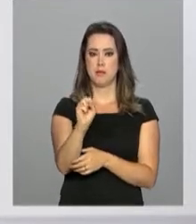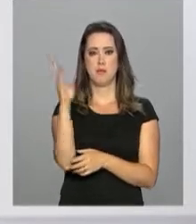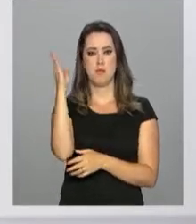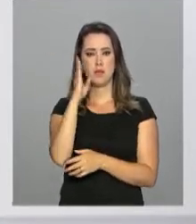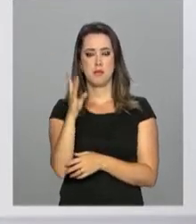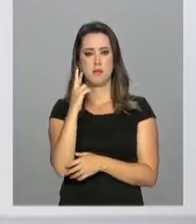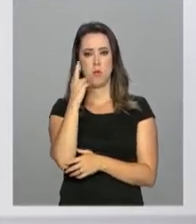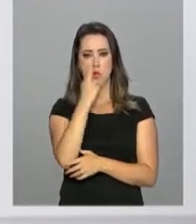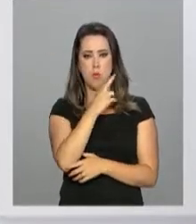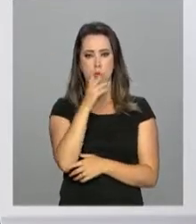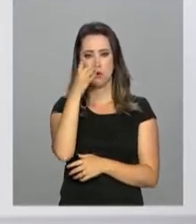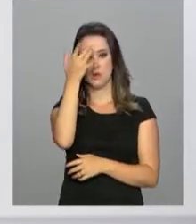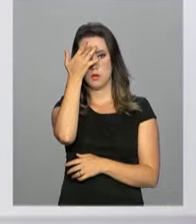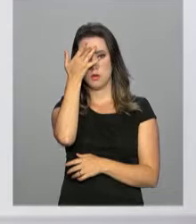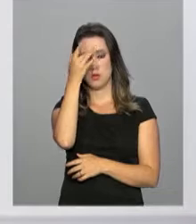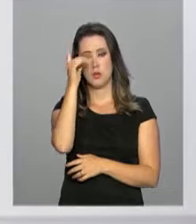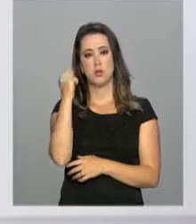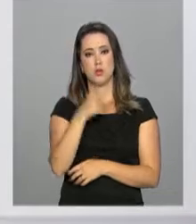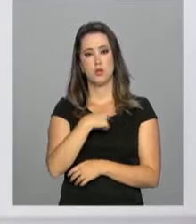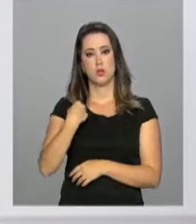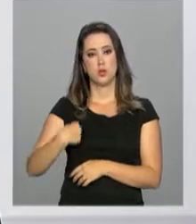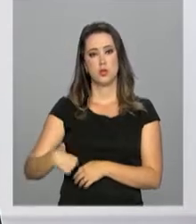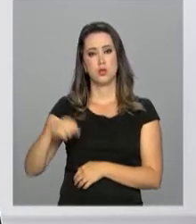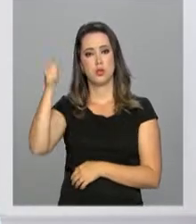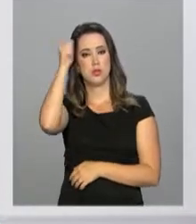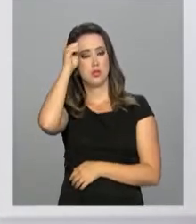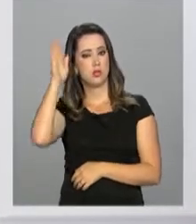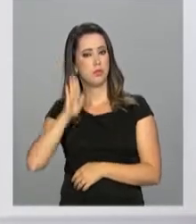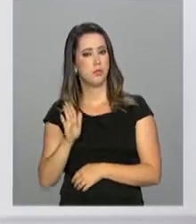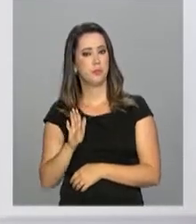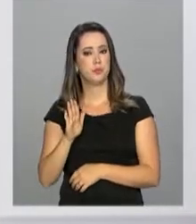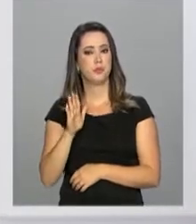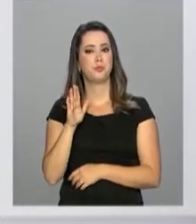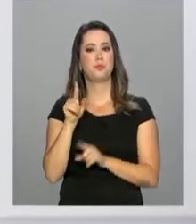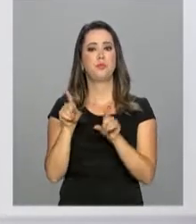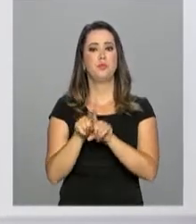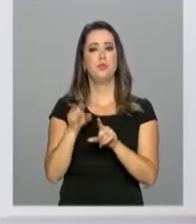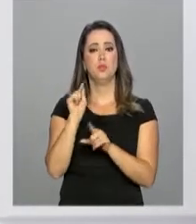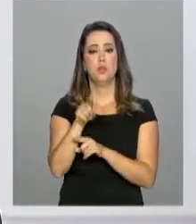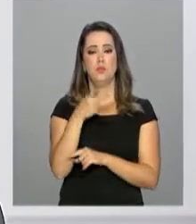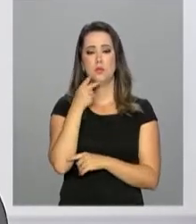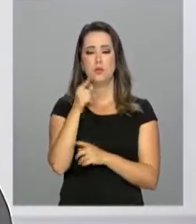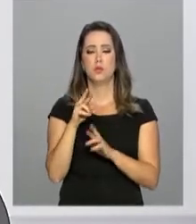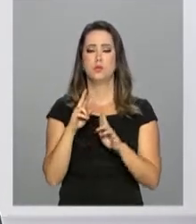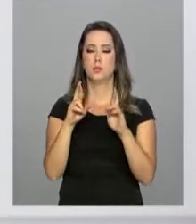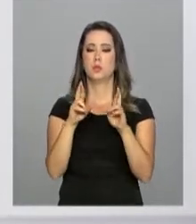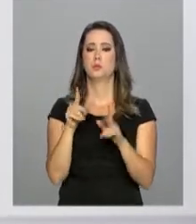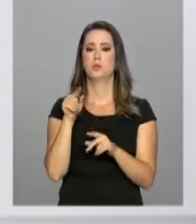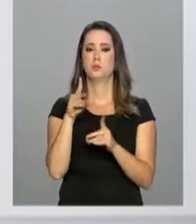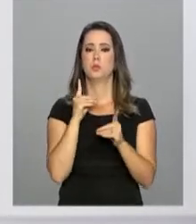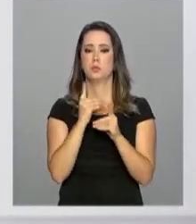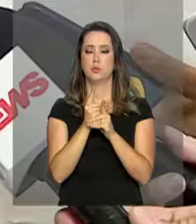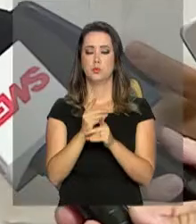Rússia, Índia, China e África do Sul. O presidente Temer falou hoje sobre a expectativa para esse outro